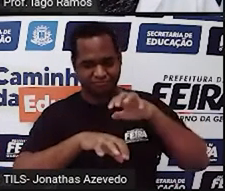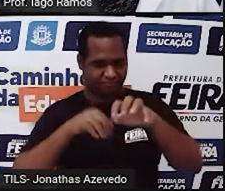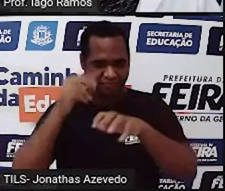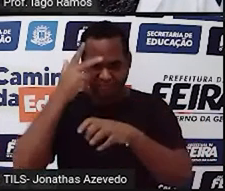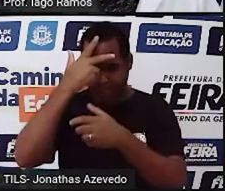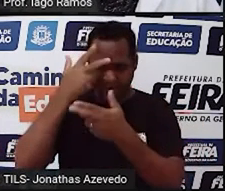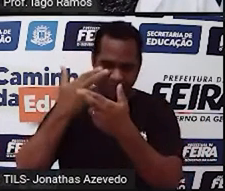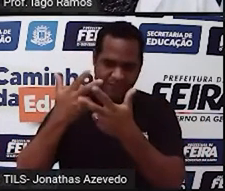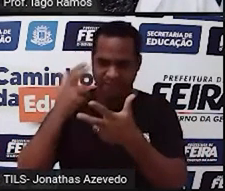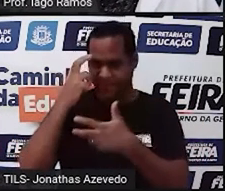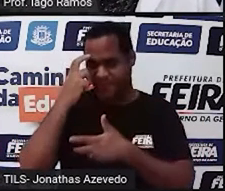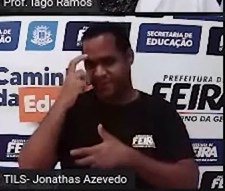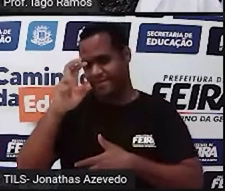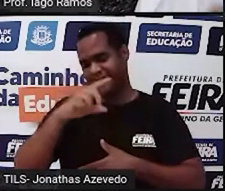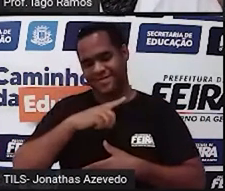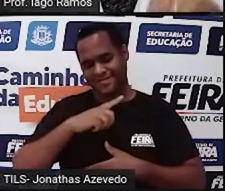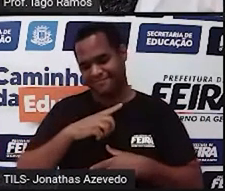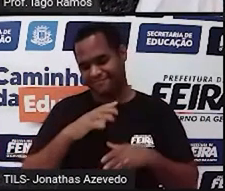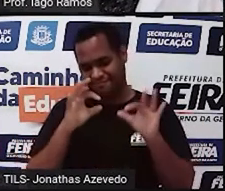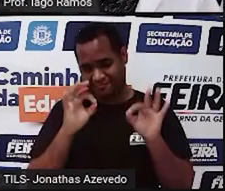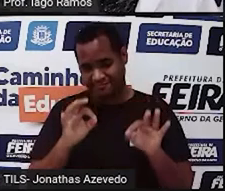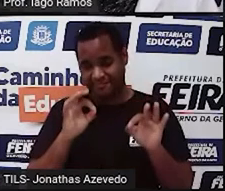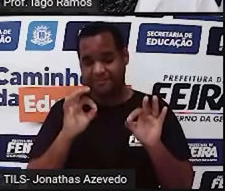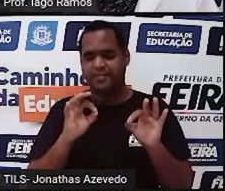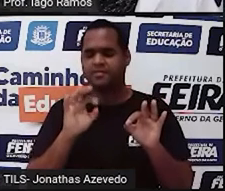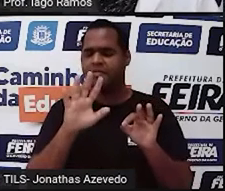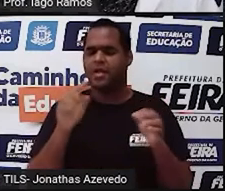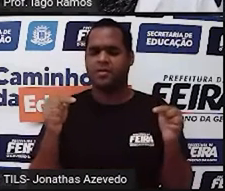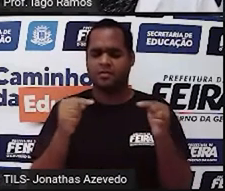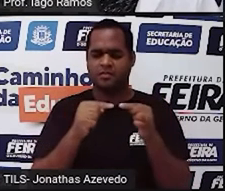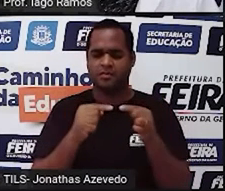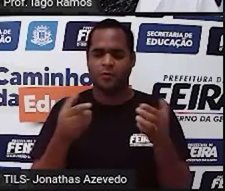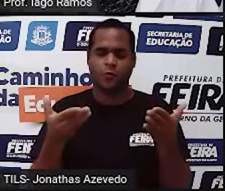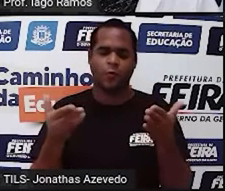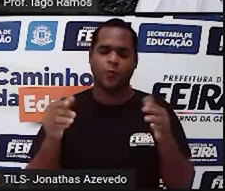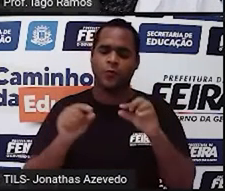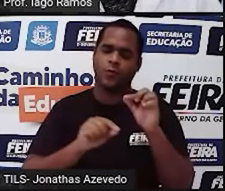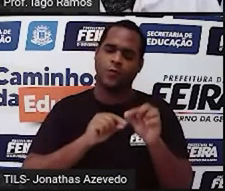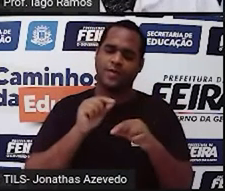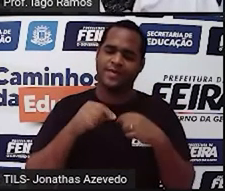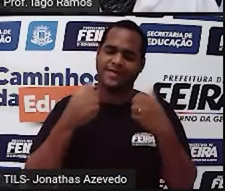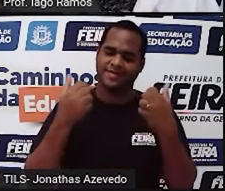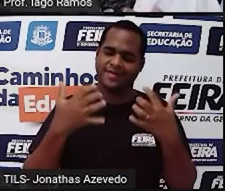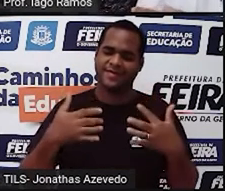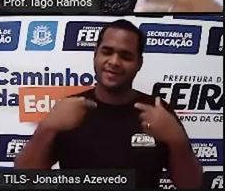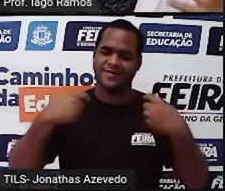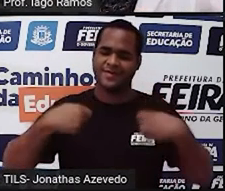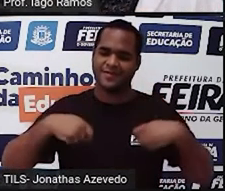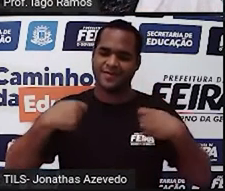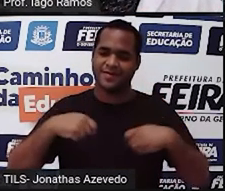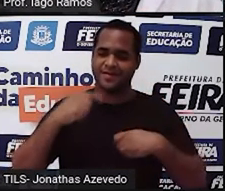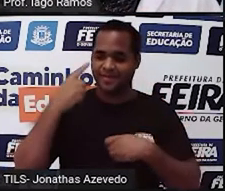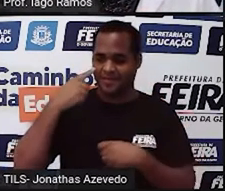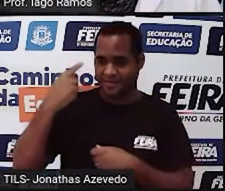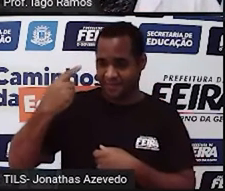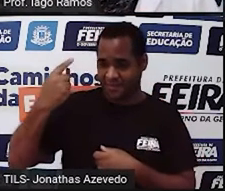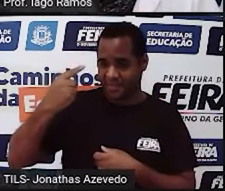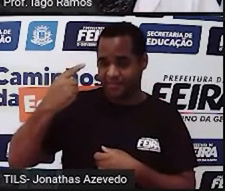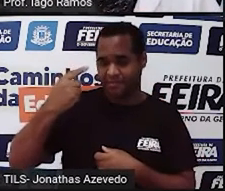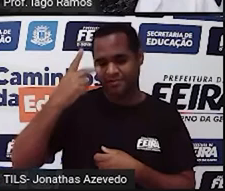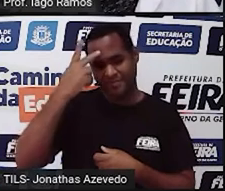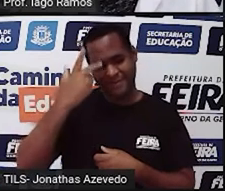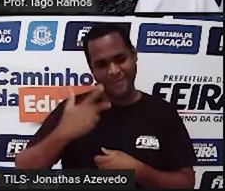civilizações certo mas para que ela chegasse aqui hoje ela precisava primeiro saindo de nós